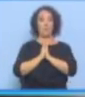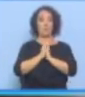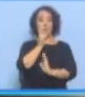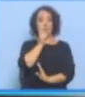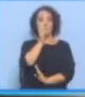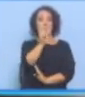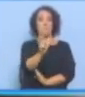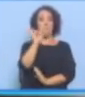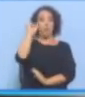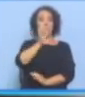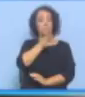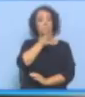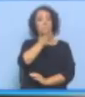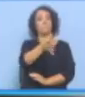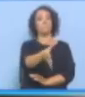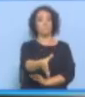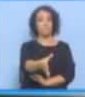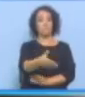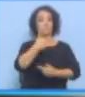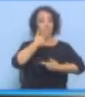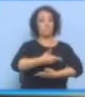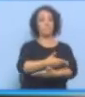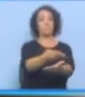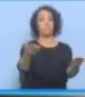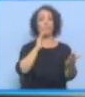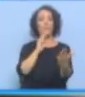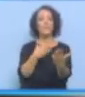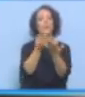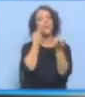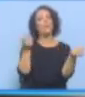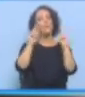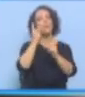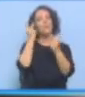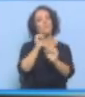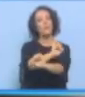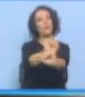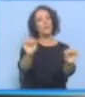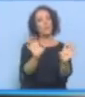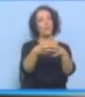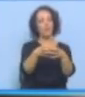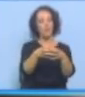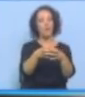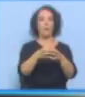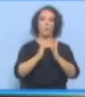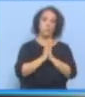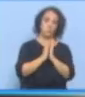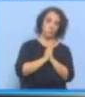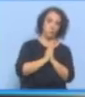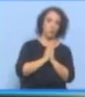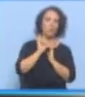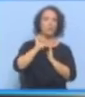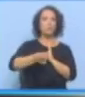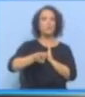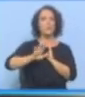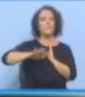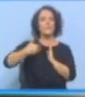palavra de Deus, foi devolvida à vida das comunidades cristãs. À vida de cada cristão, começou a haver muito mais